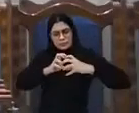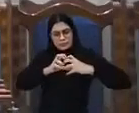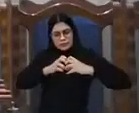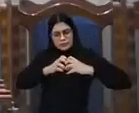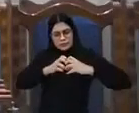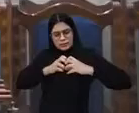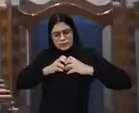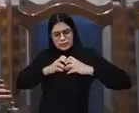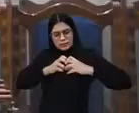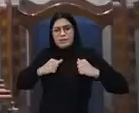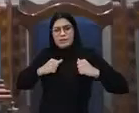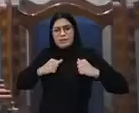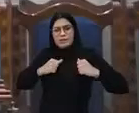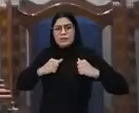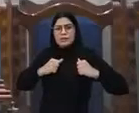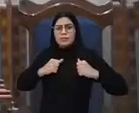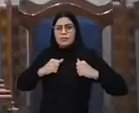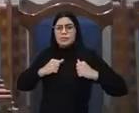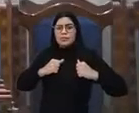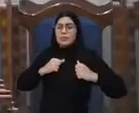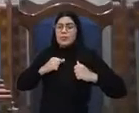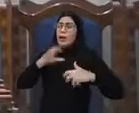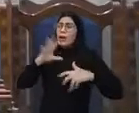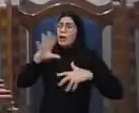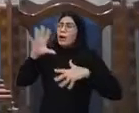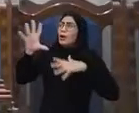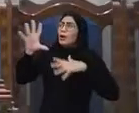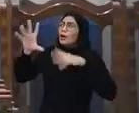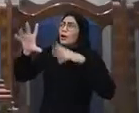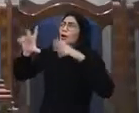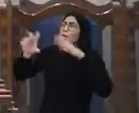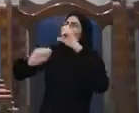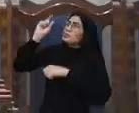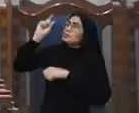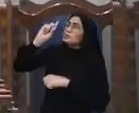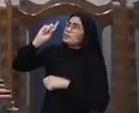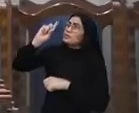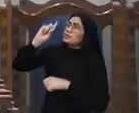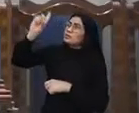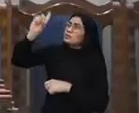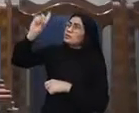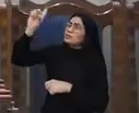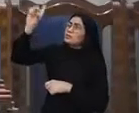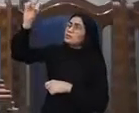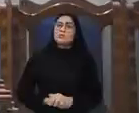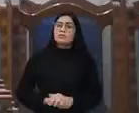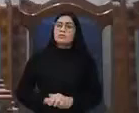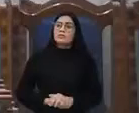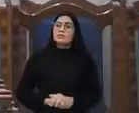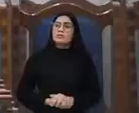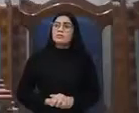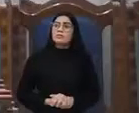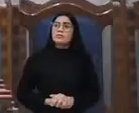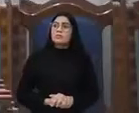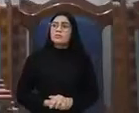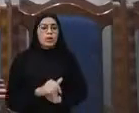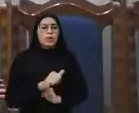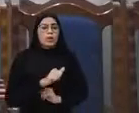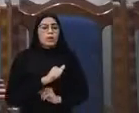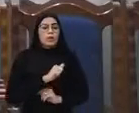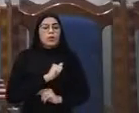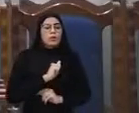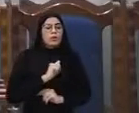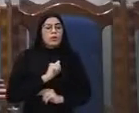Busca a presença dEle. Disse lá o apóstolo Paulo, quando estava pregando em Atenas, disse, olha, mesmo